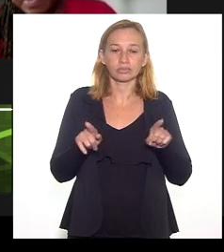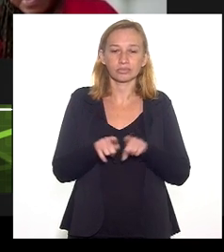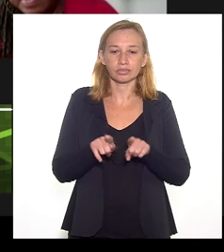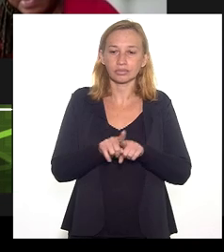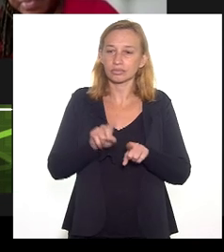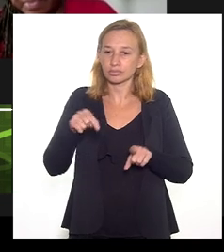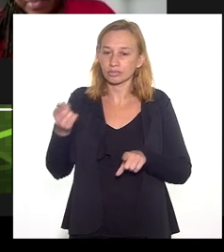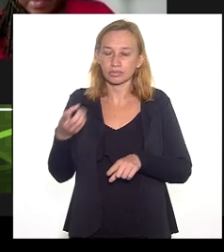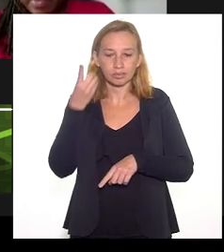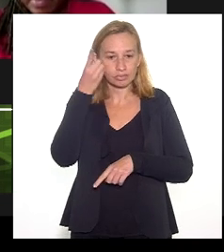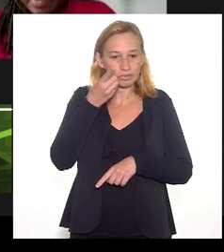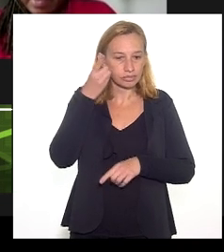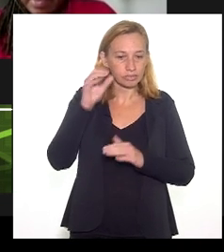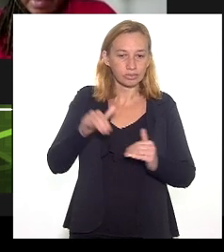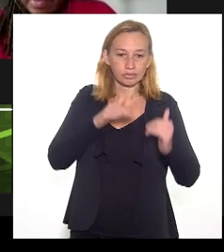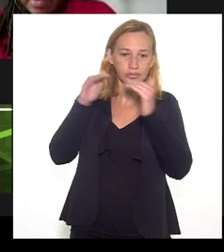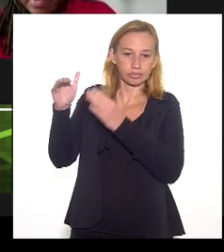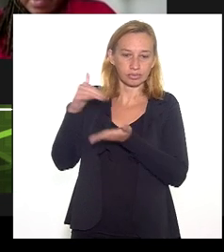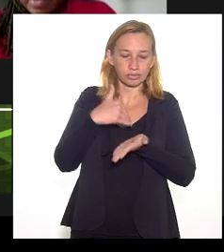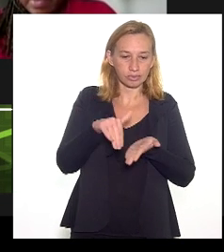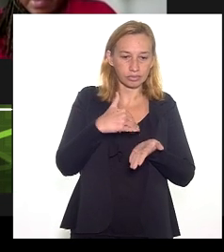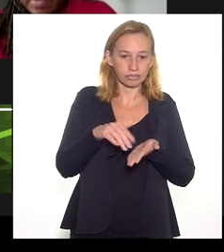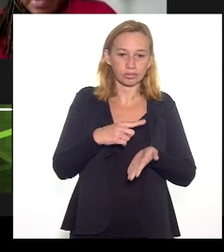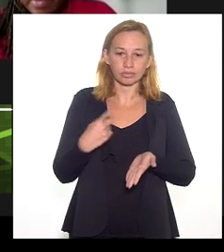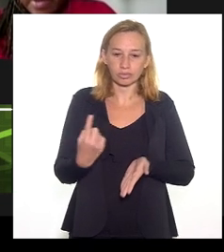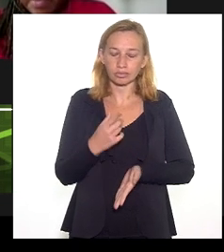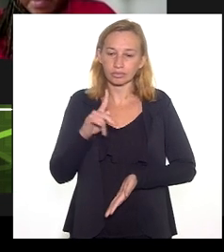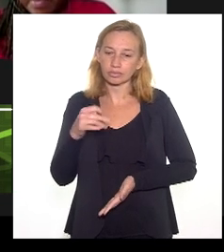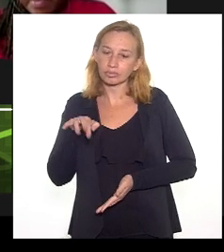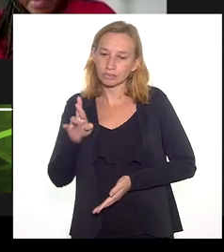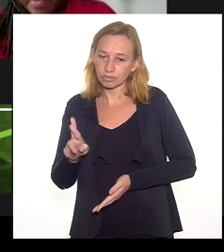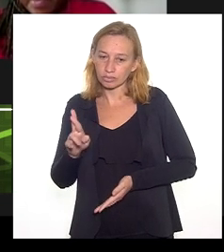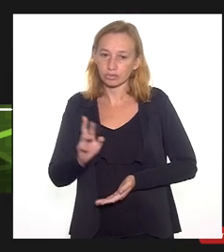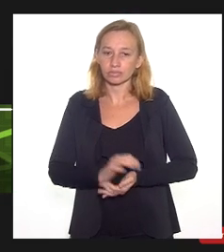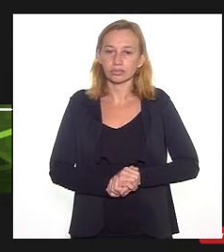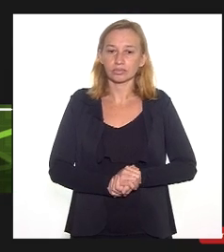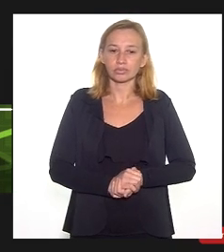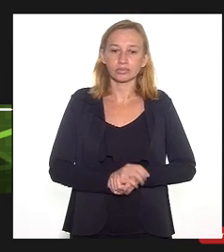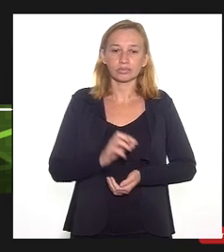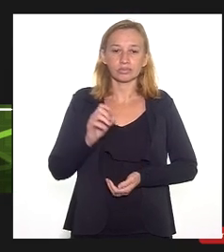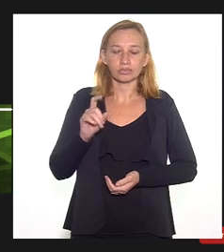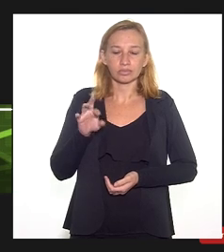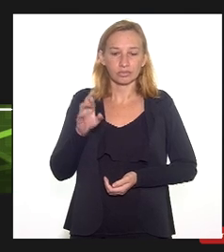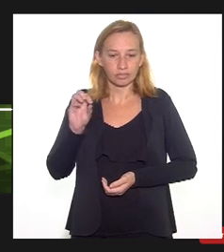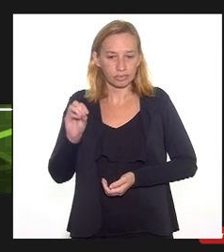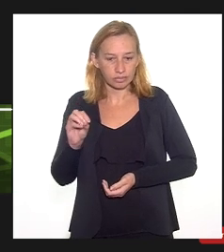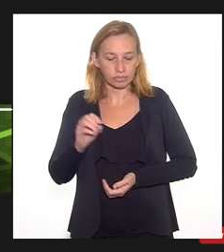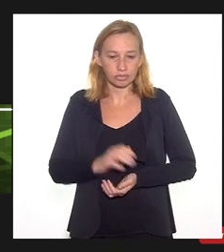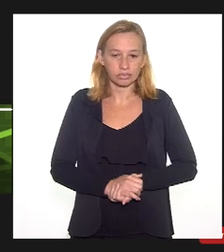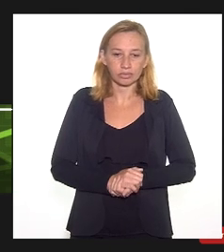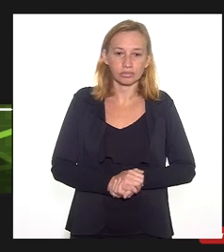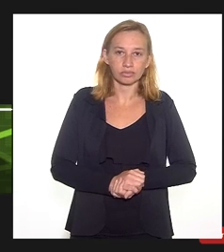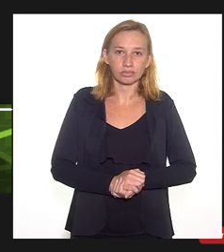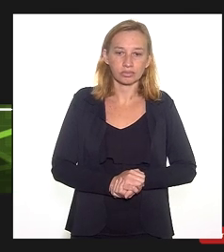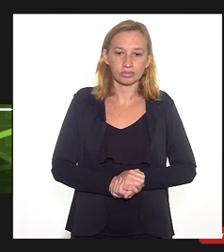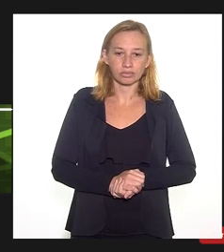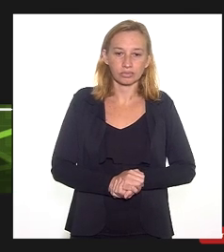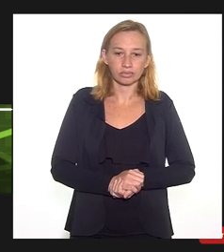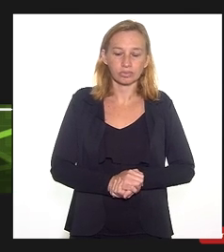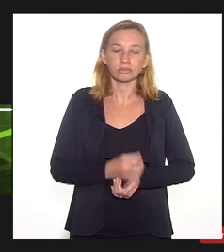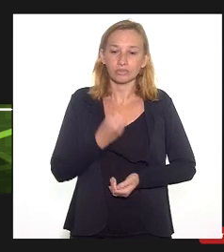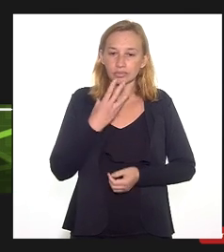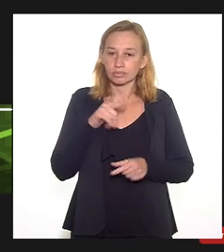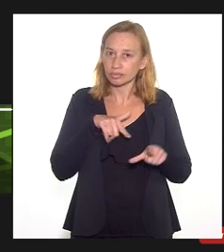deputados subsecretário e o nosso reitor Ricardo Lodge que muito tem